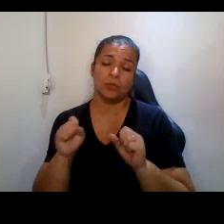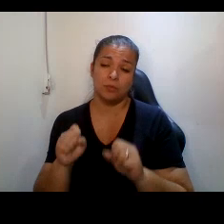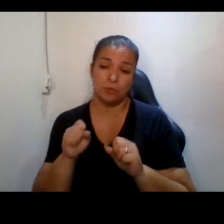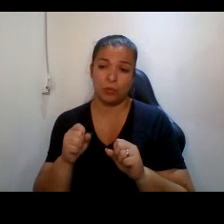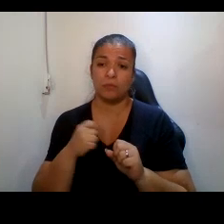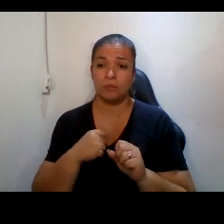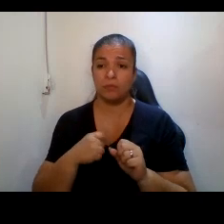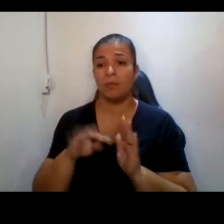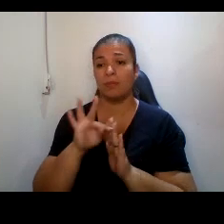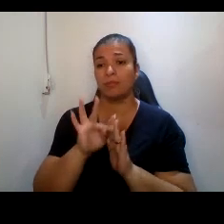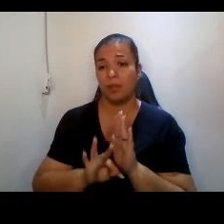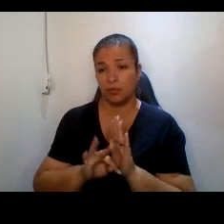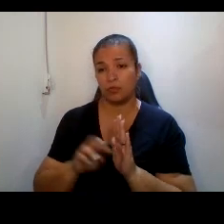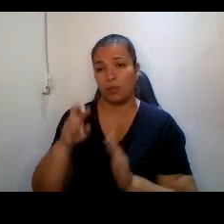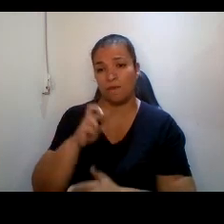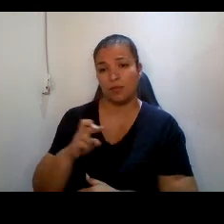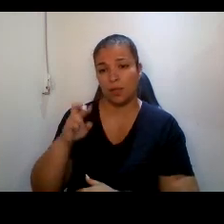textual.